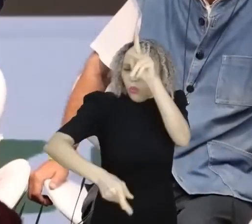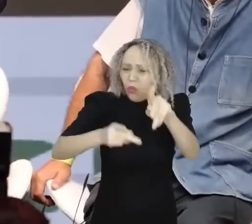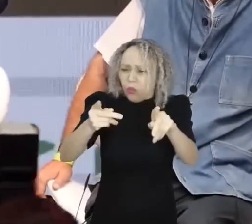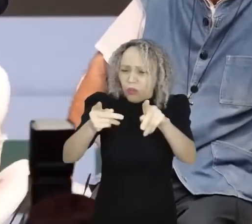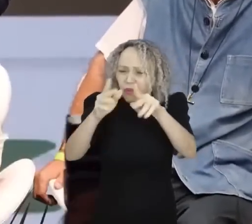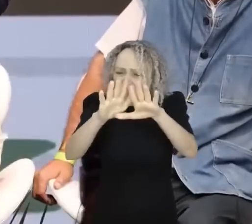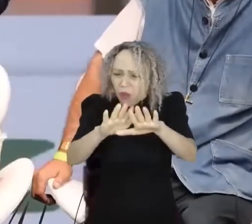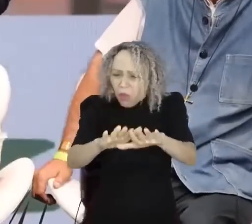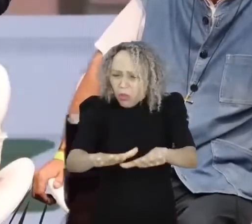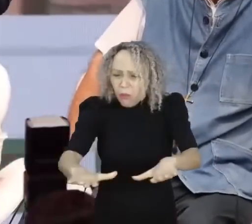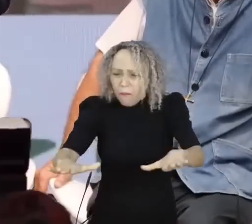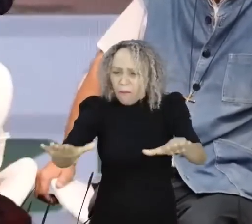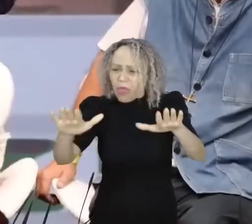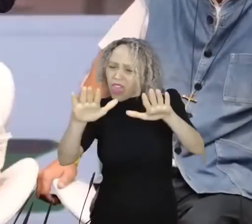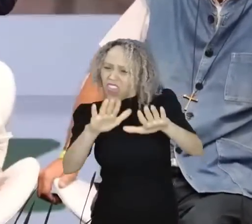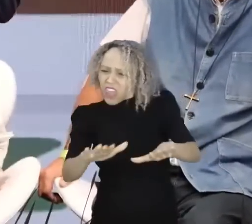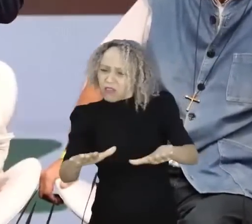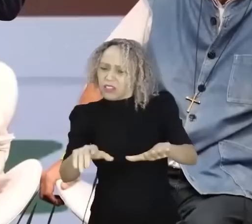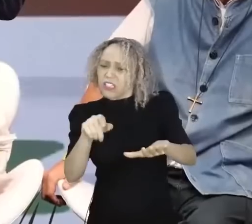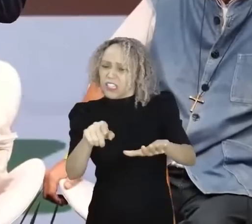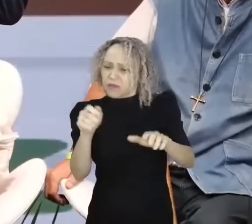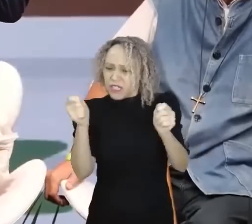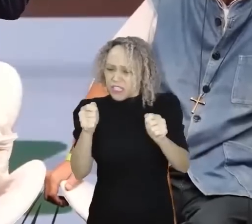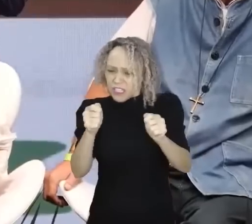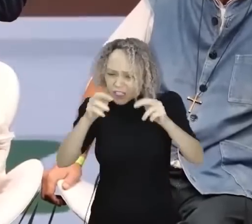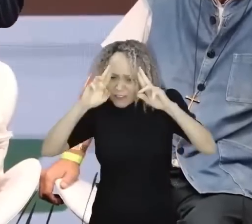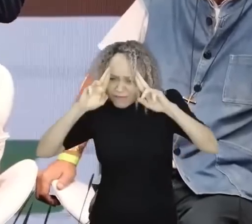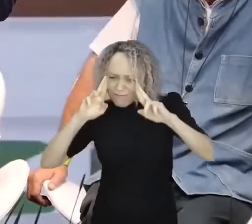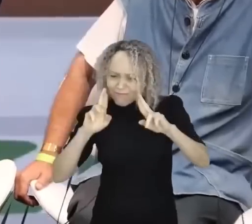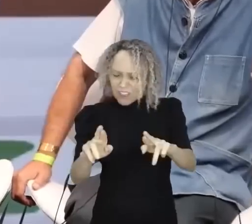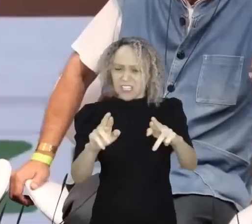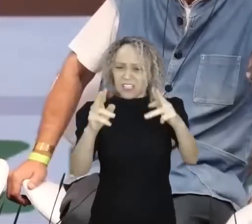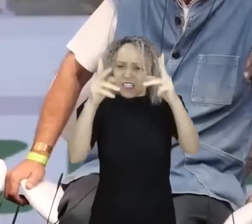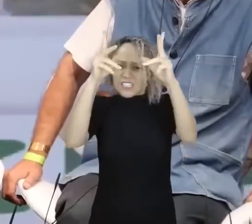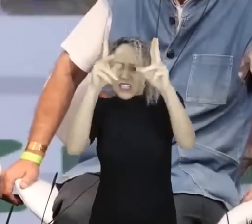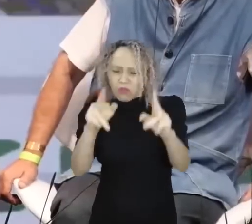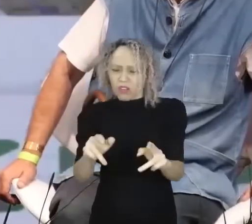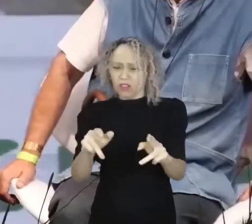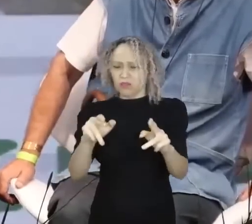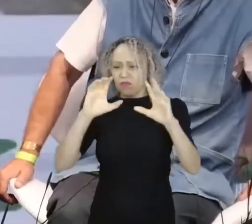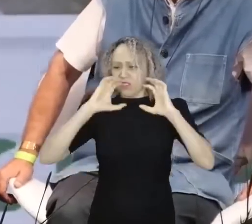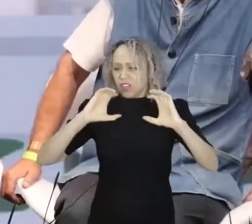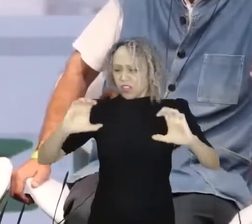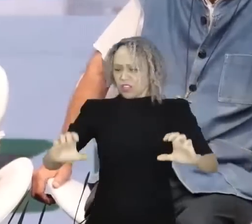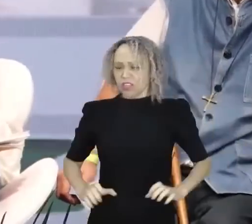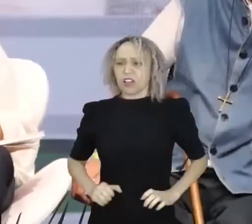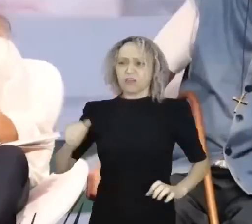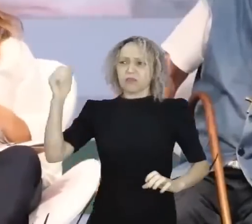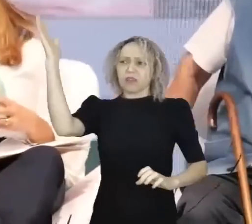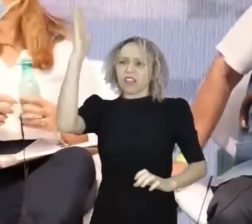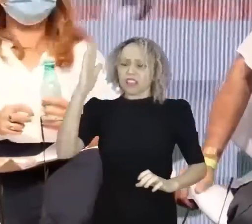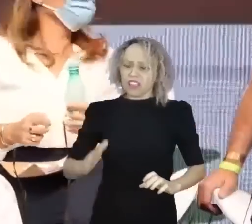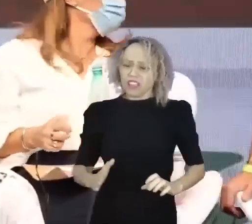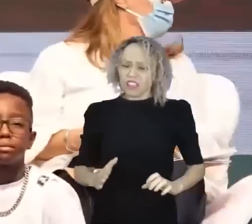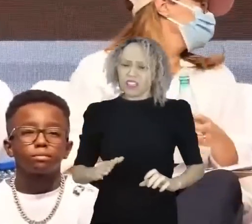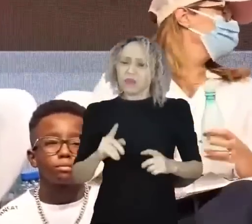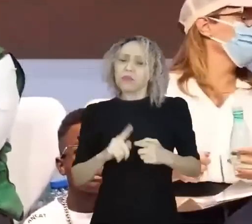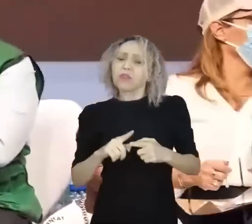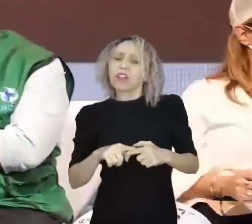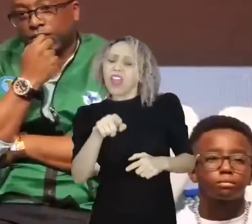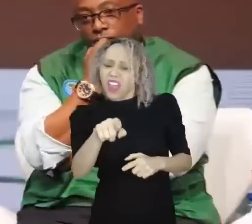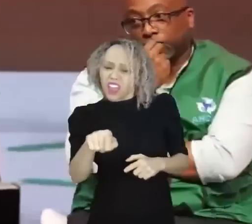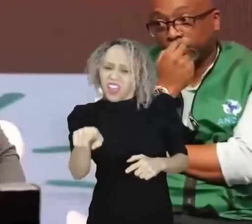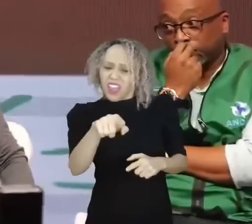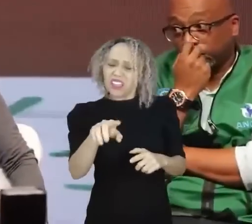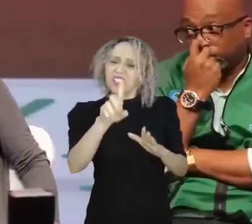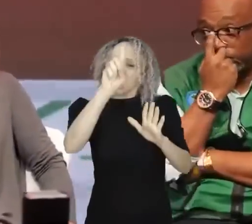e cidadãs brasileiras, que perderam o direito de ter direito. Tiraram deles o direito de ser tratado